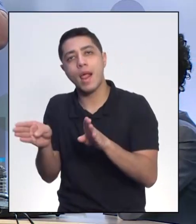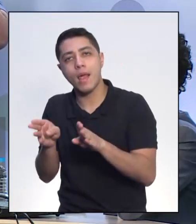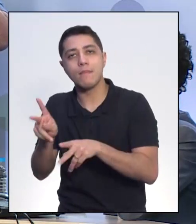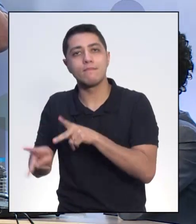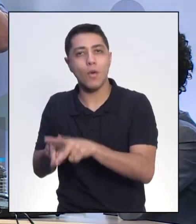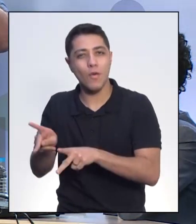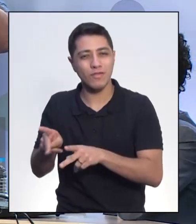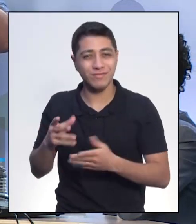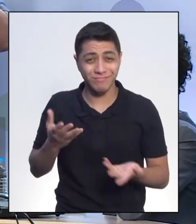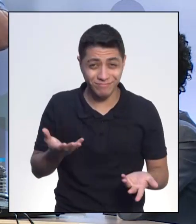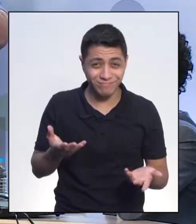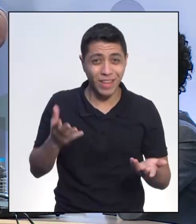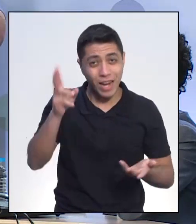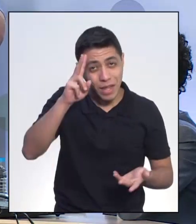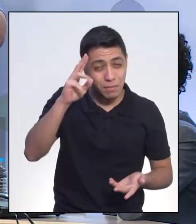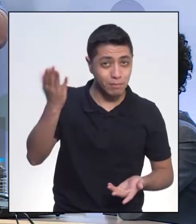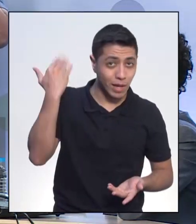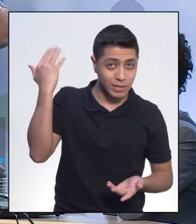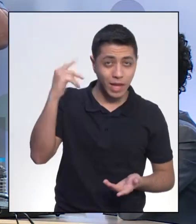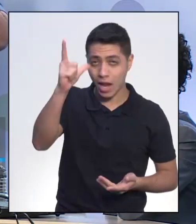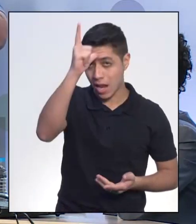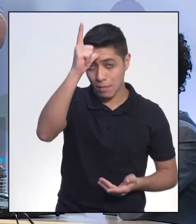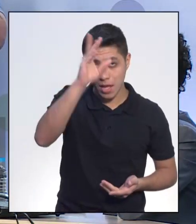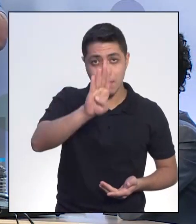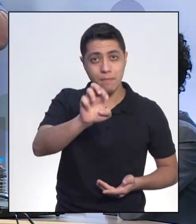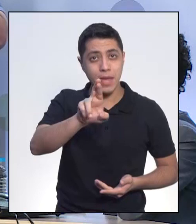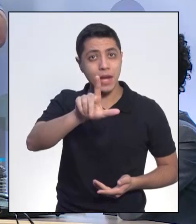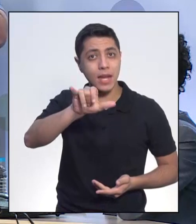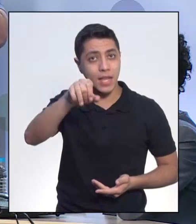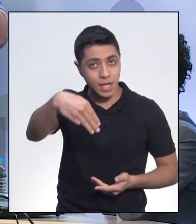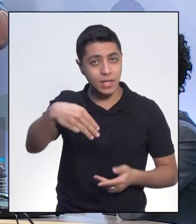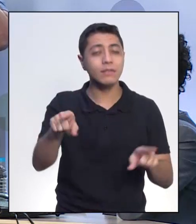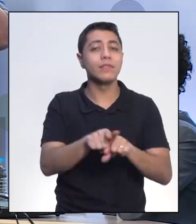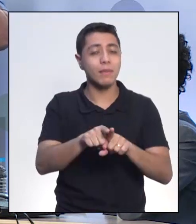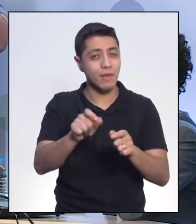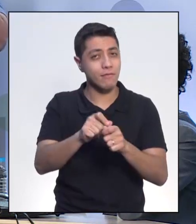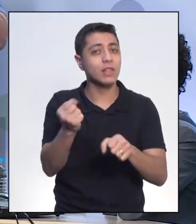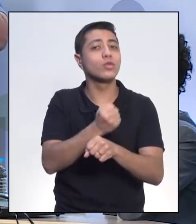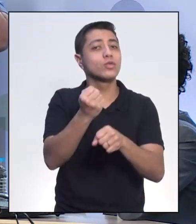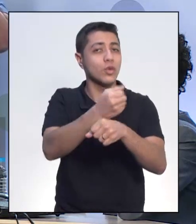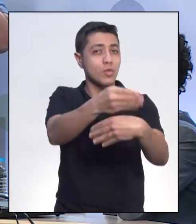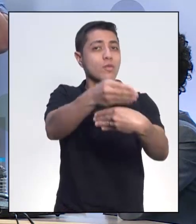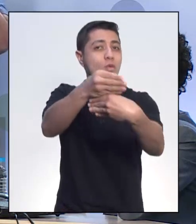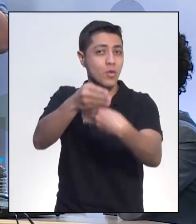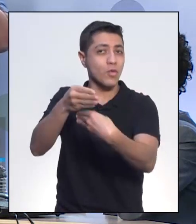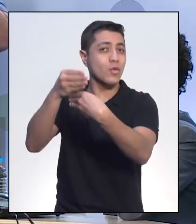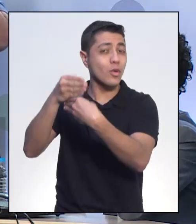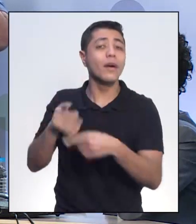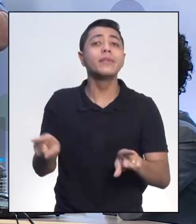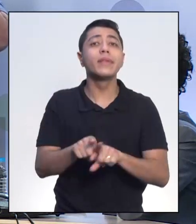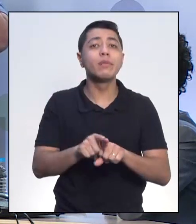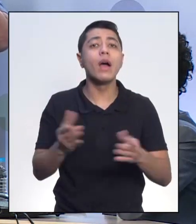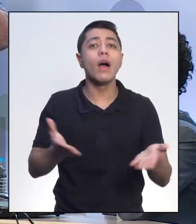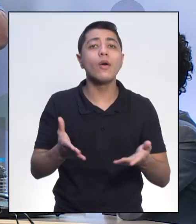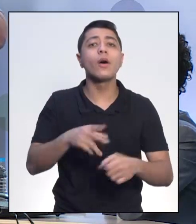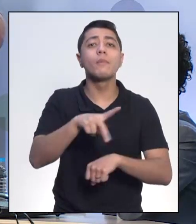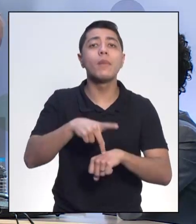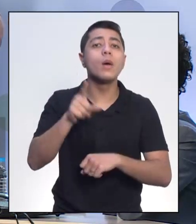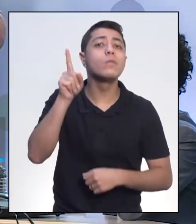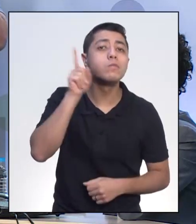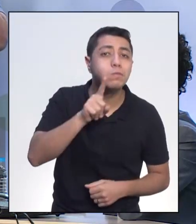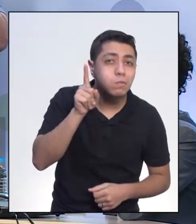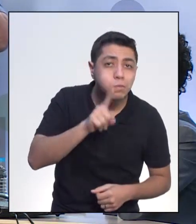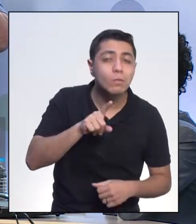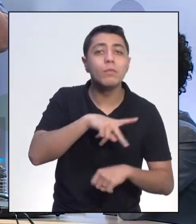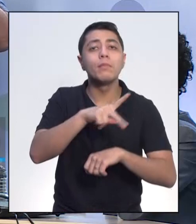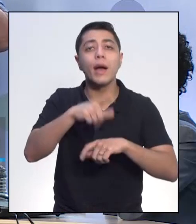lá de Gibraltar, entre Espanha e a região da África, né, Marrocos lá. Então vejo que são muros aí considerados aí muros da vergonha,